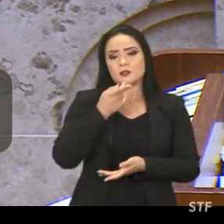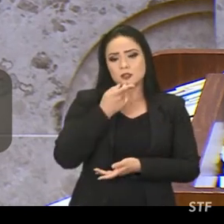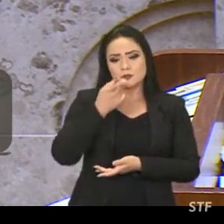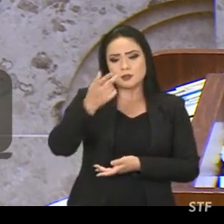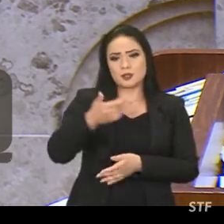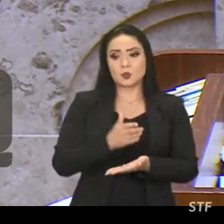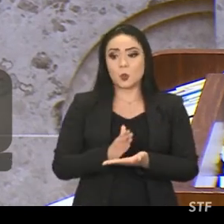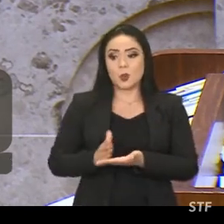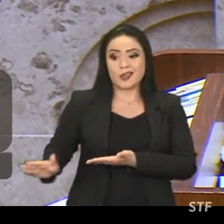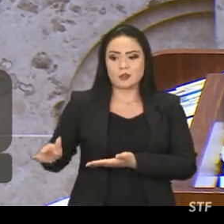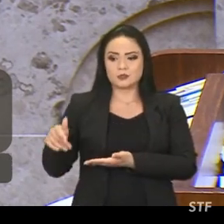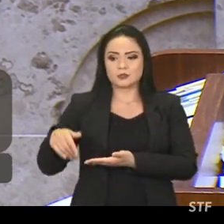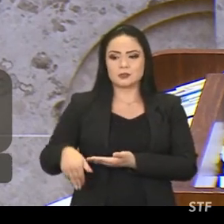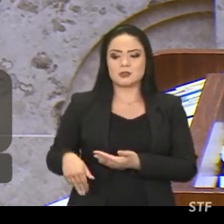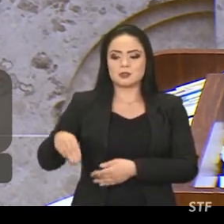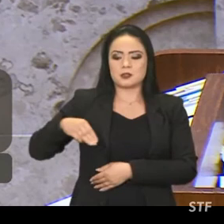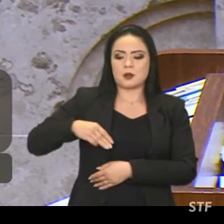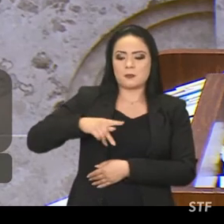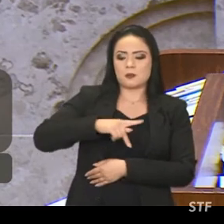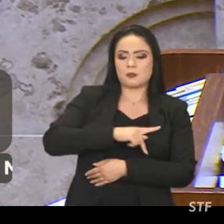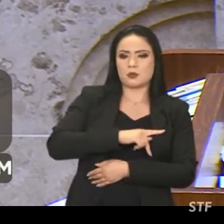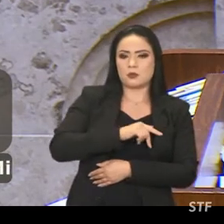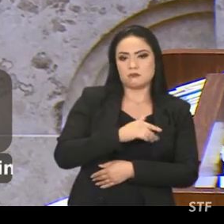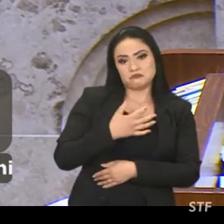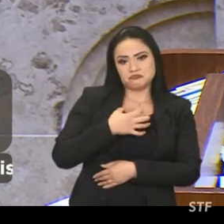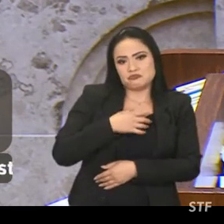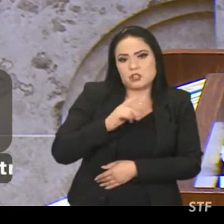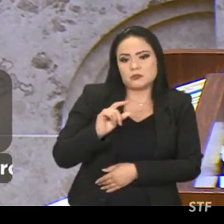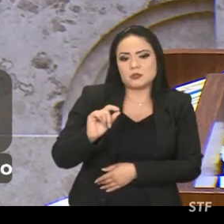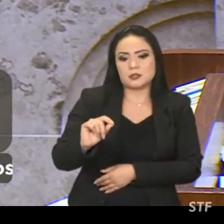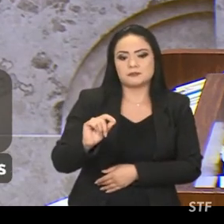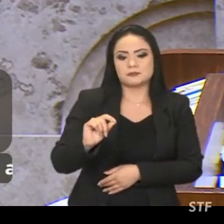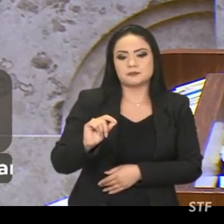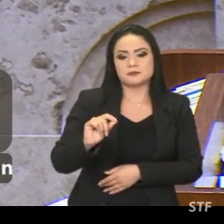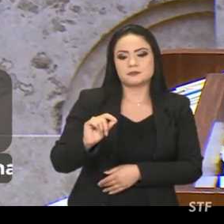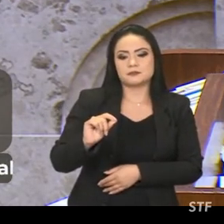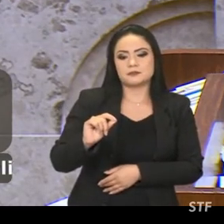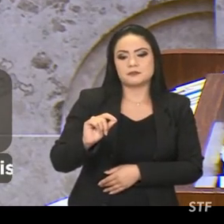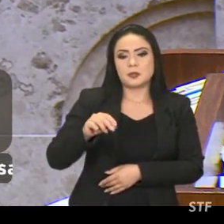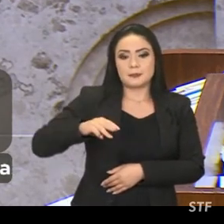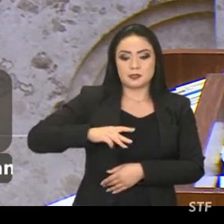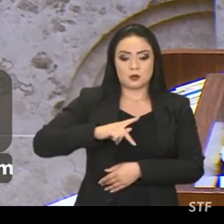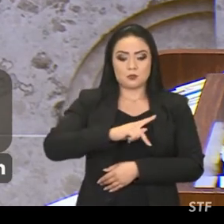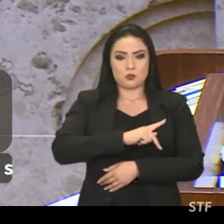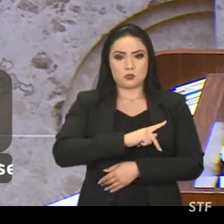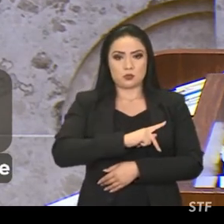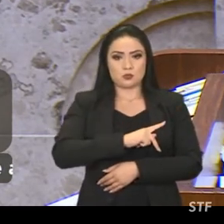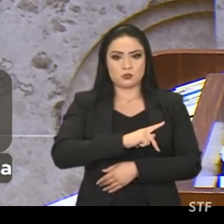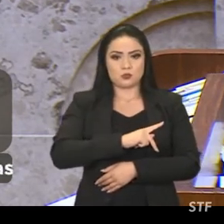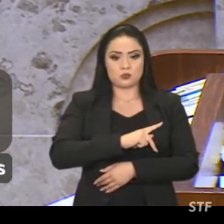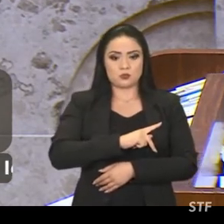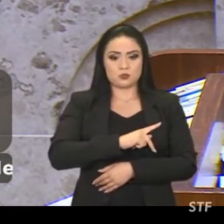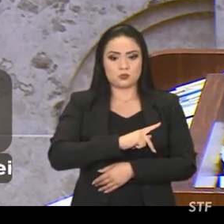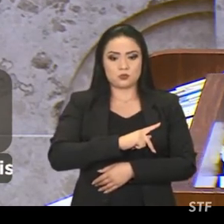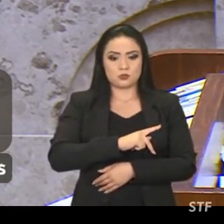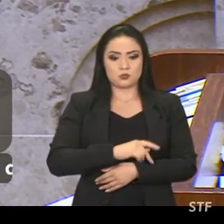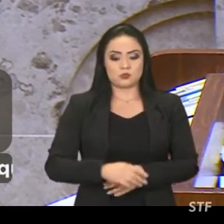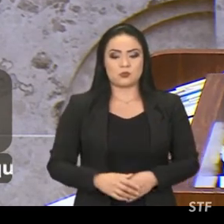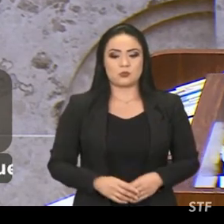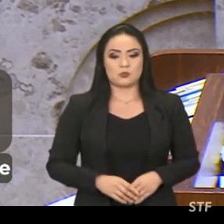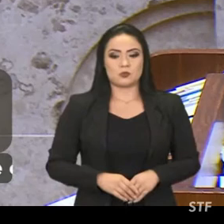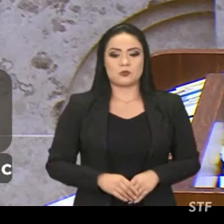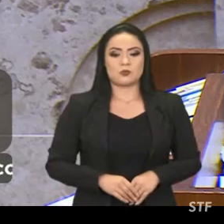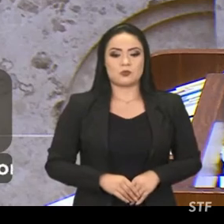Ministério Público. Dito de outro modo, enquanto que, com relação ao Ministério Público Tucur, há